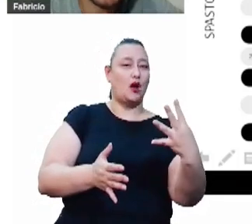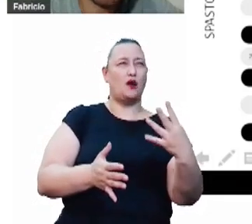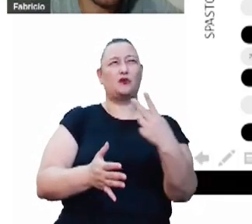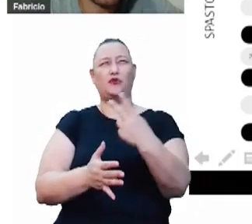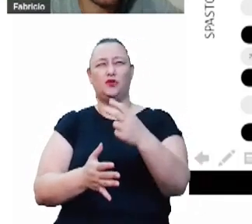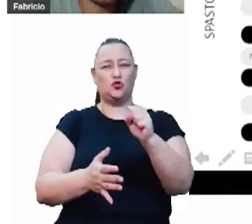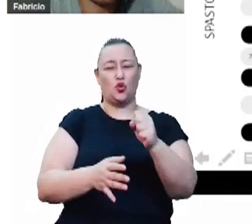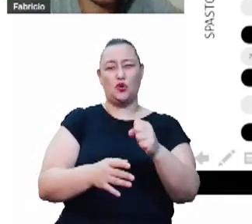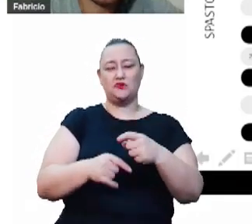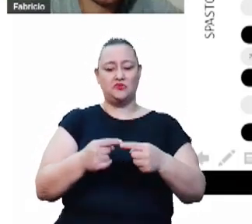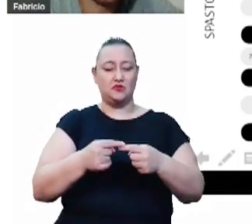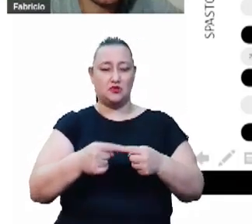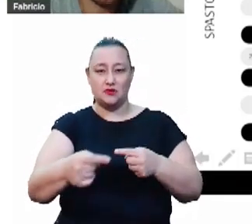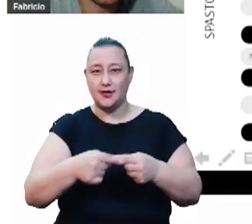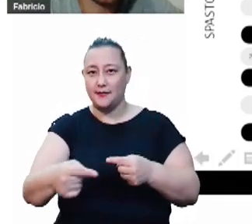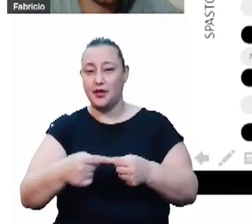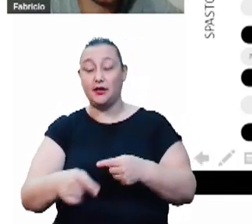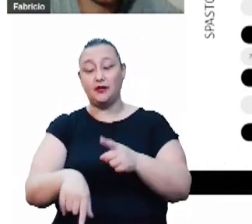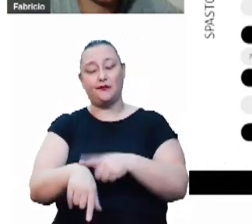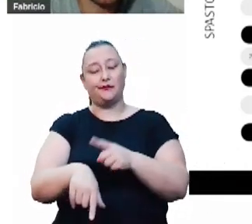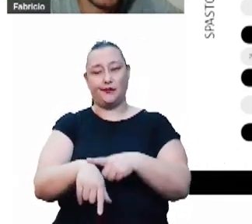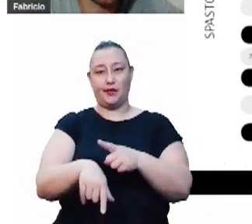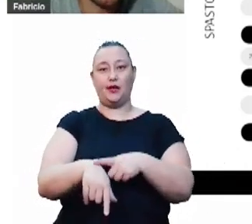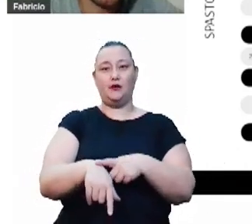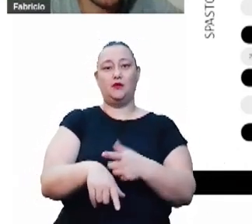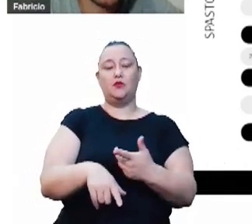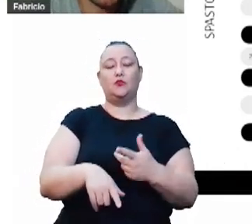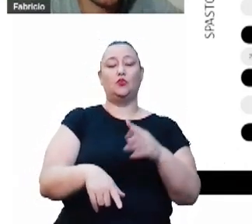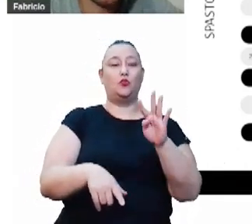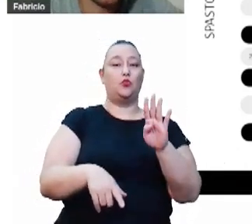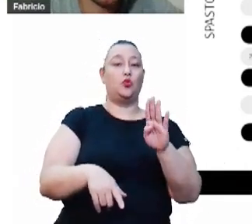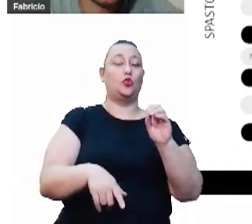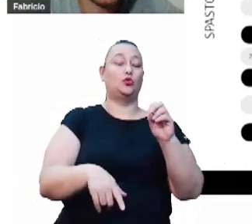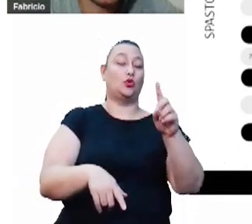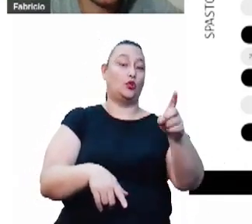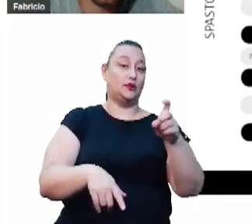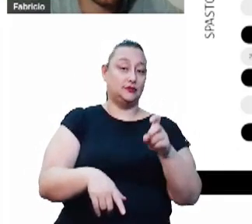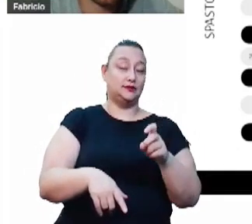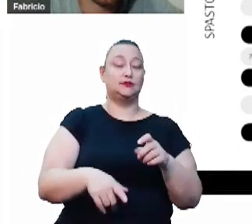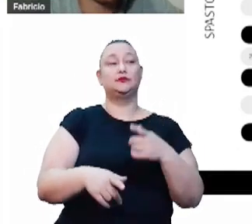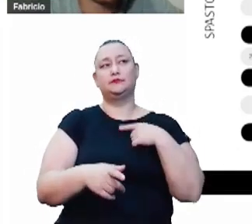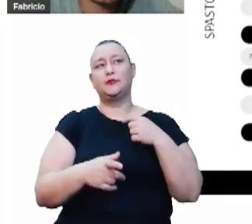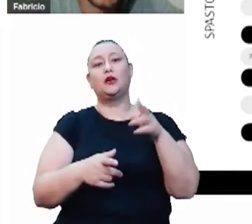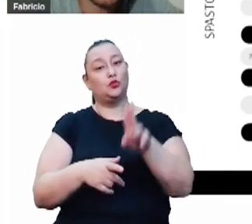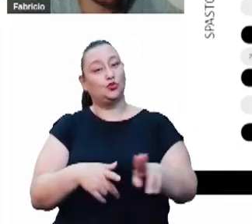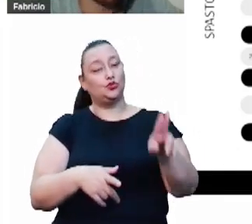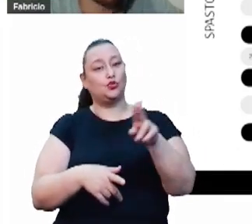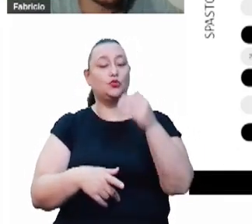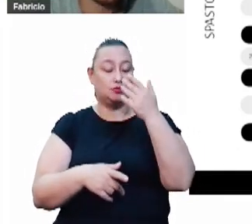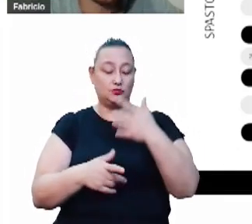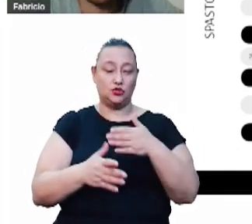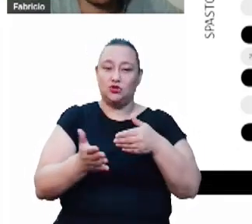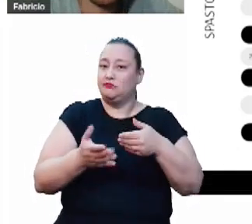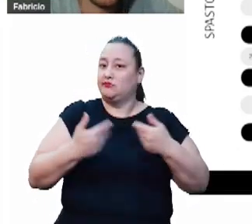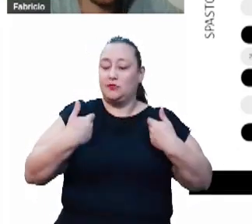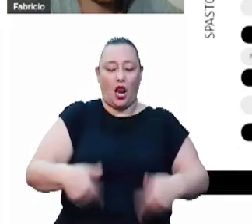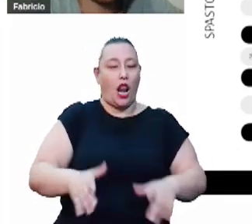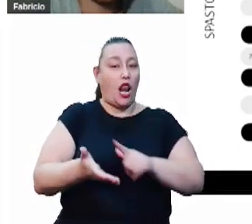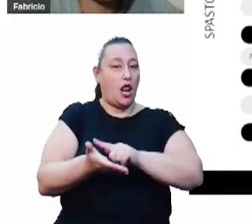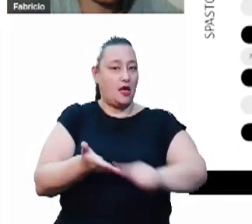que é o tempo que esse medicamento, quem tomou o medicamento da toxina, quem usou, ele sai totalmente do